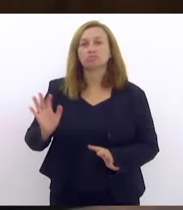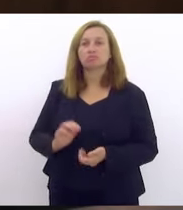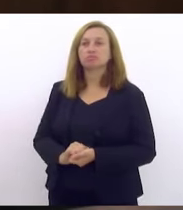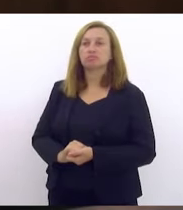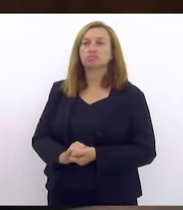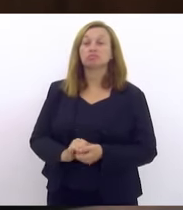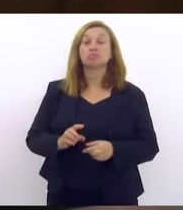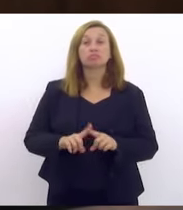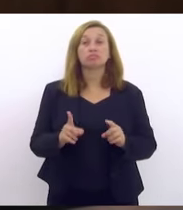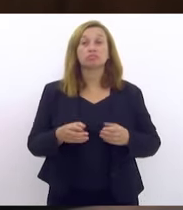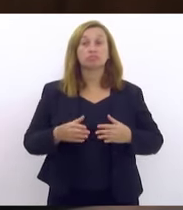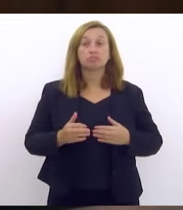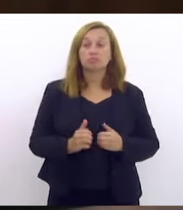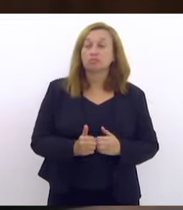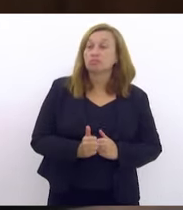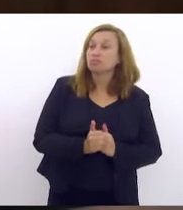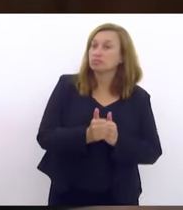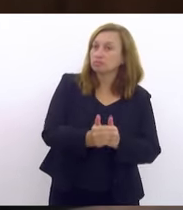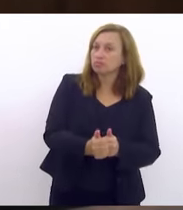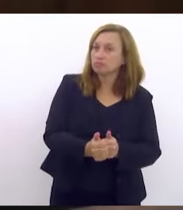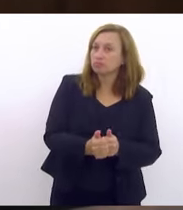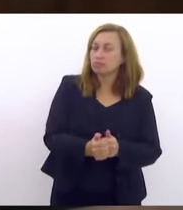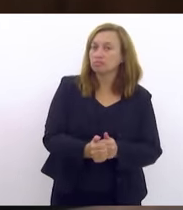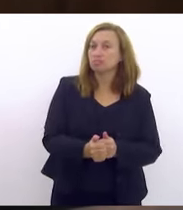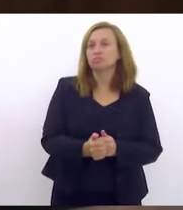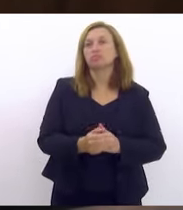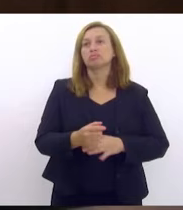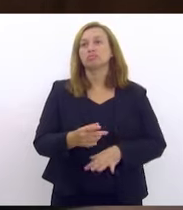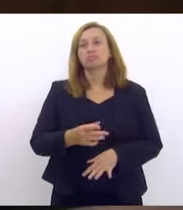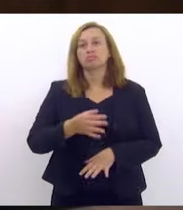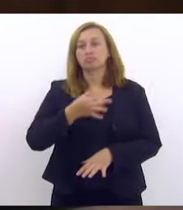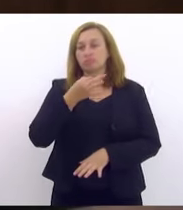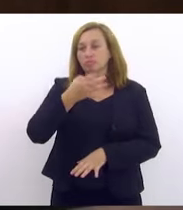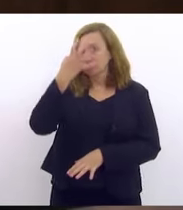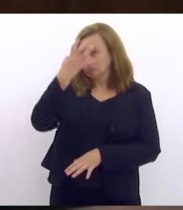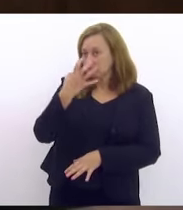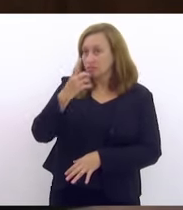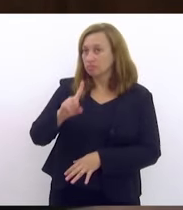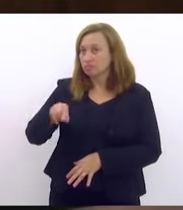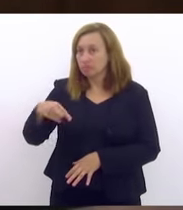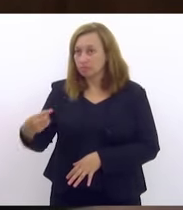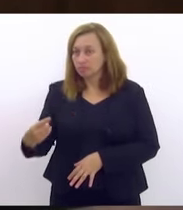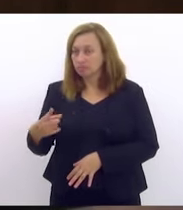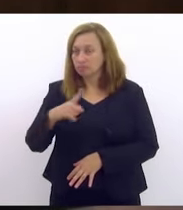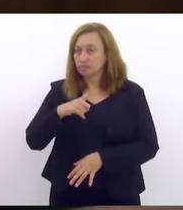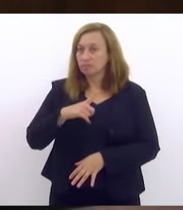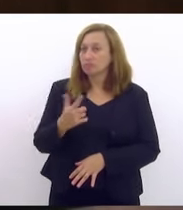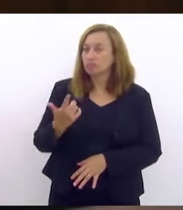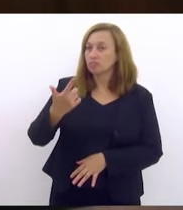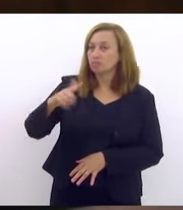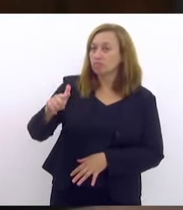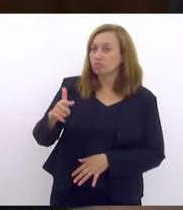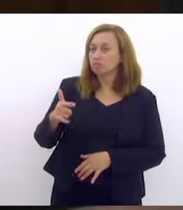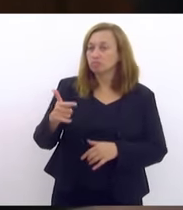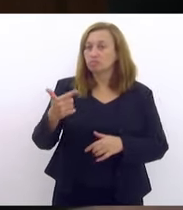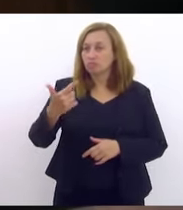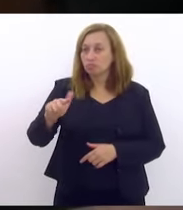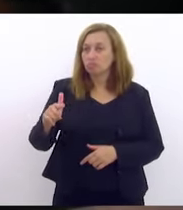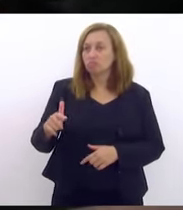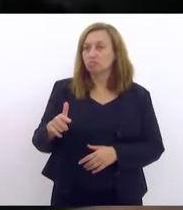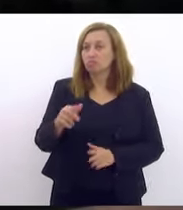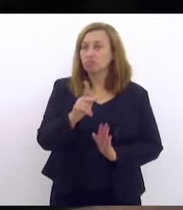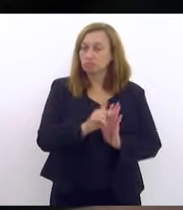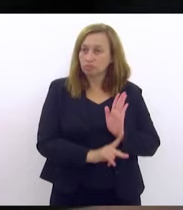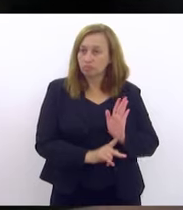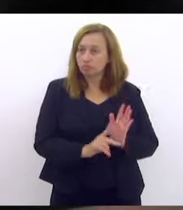Agora, a condução num argumento tão sério como esse, porque depois desse projeto, é óbvio que virão outros projetos passando